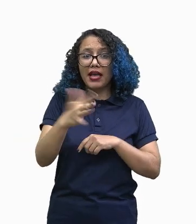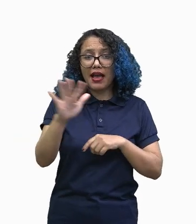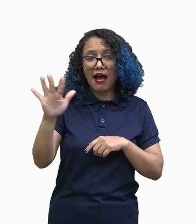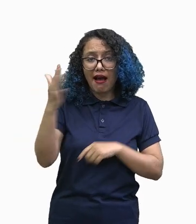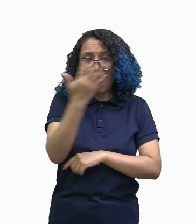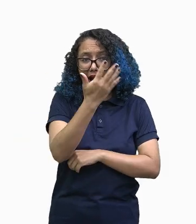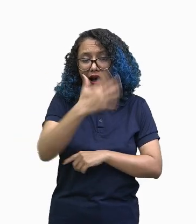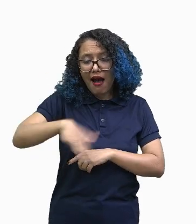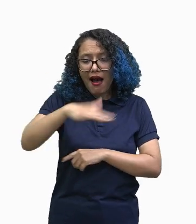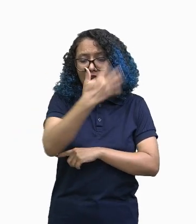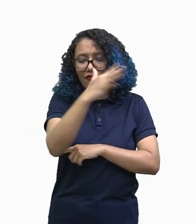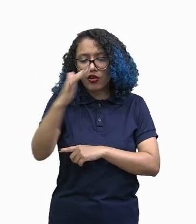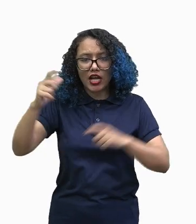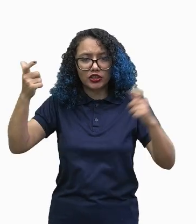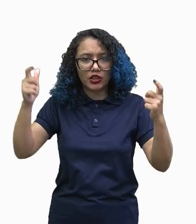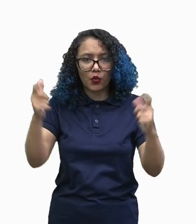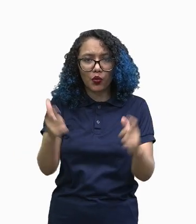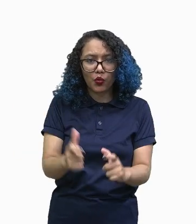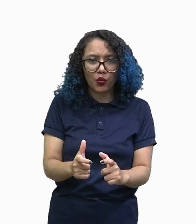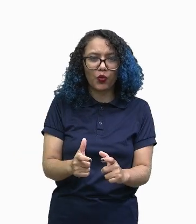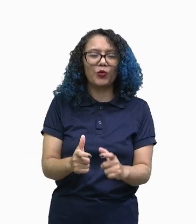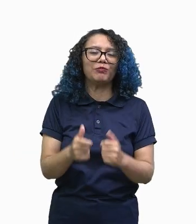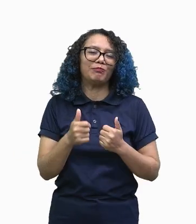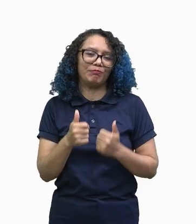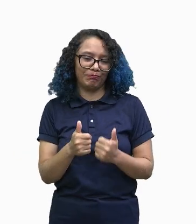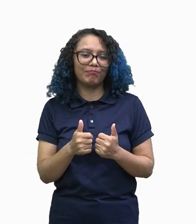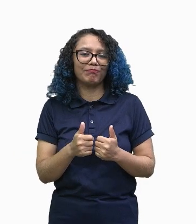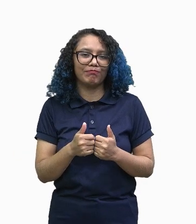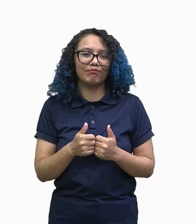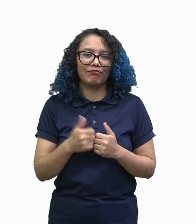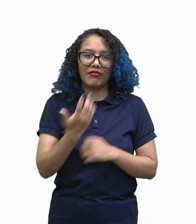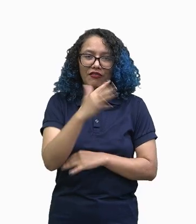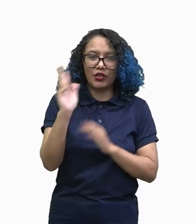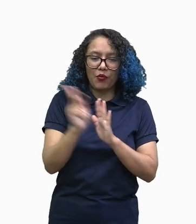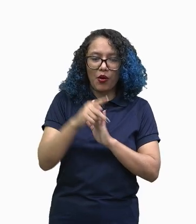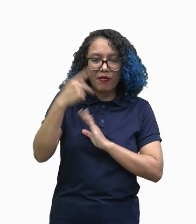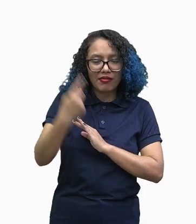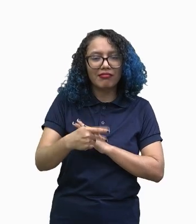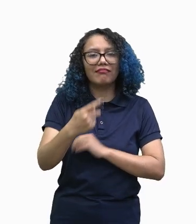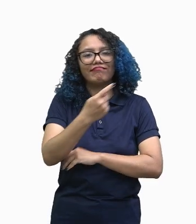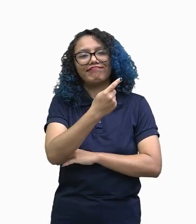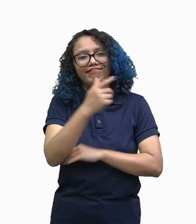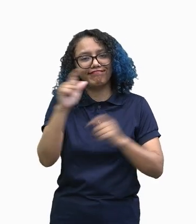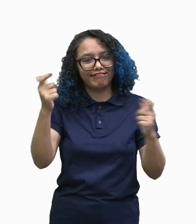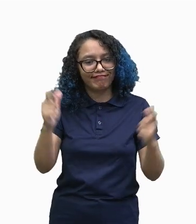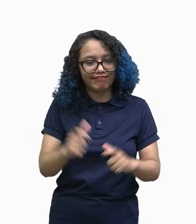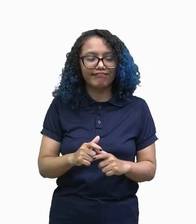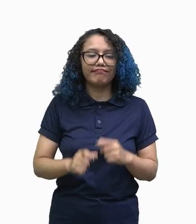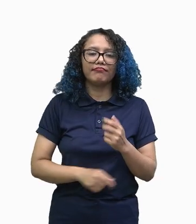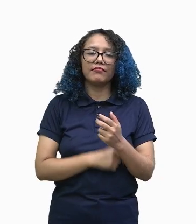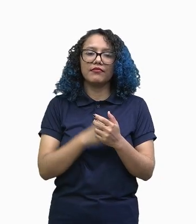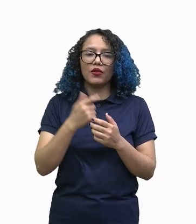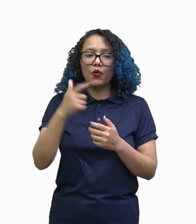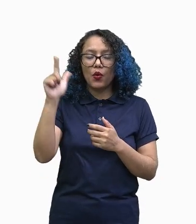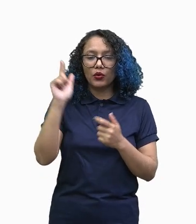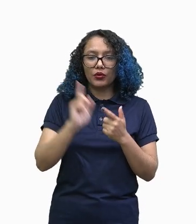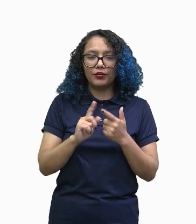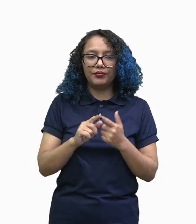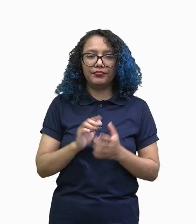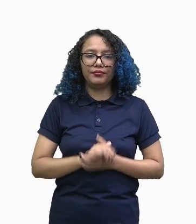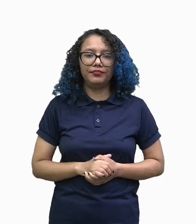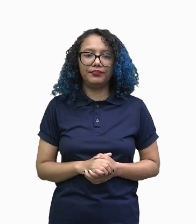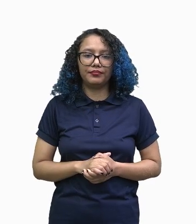de floresta nativa. Aí é que está um grande problema. É verdade. E o segundo, a fragmentação, né,